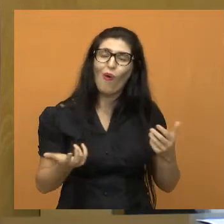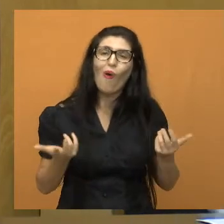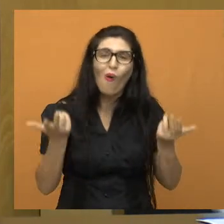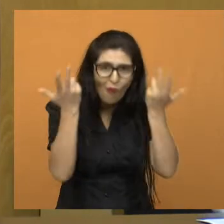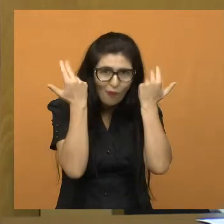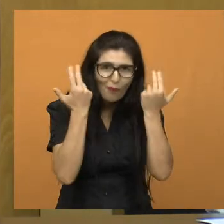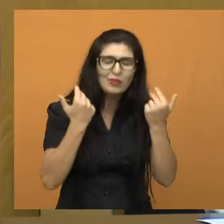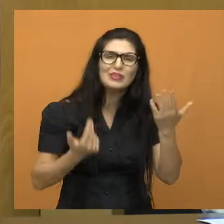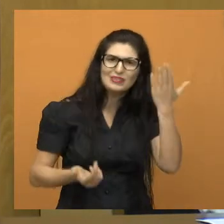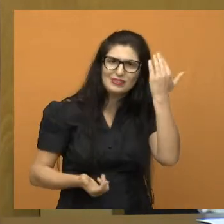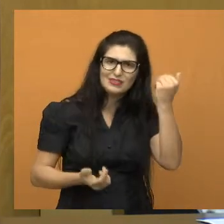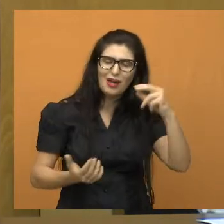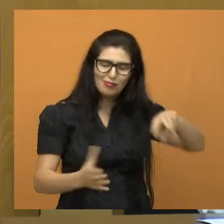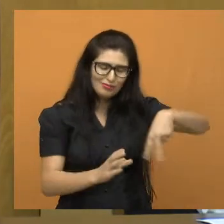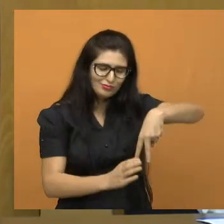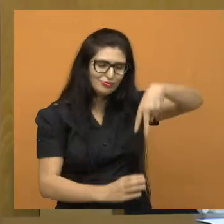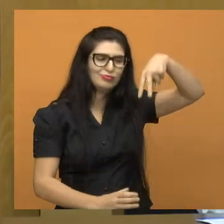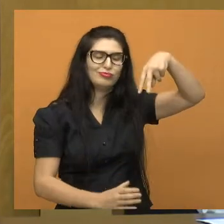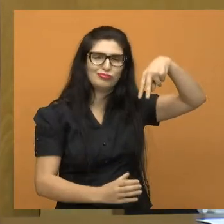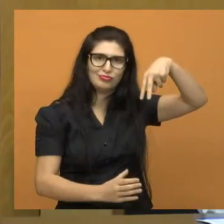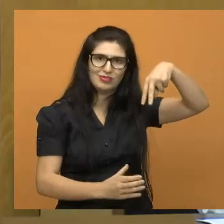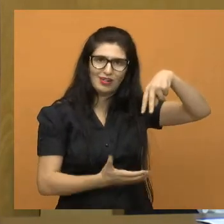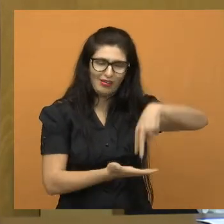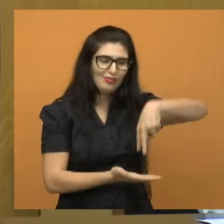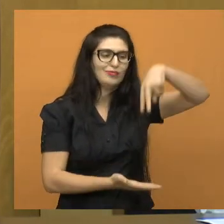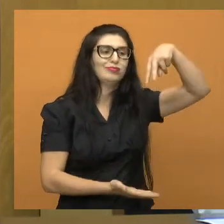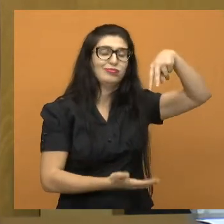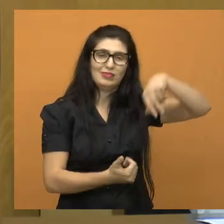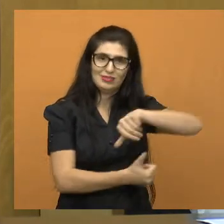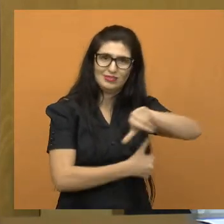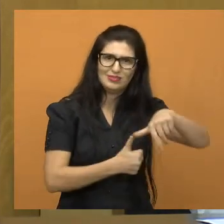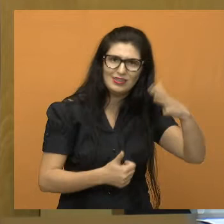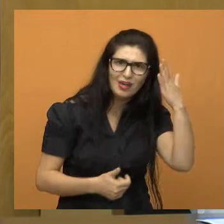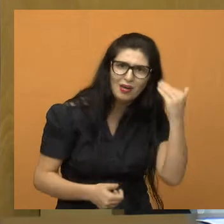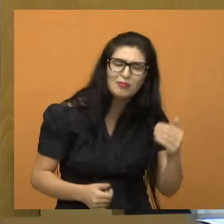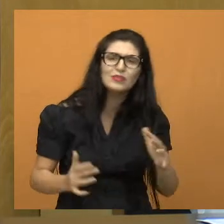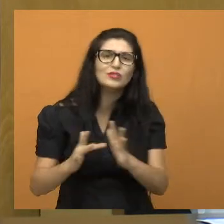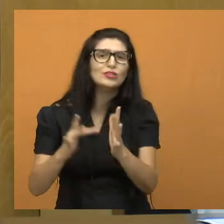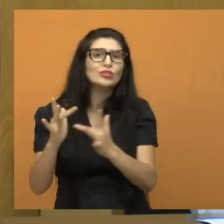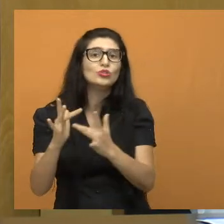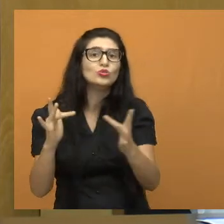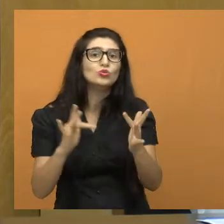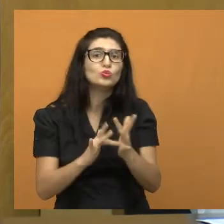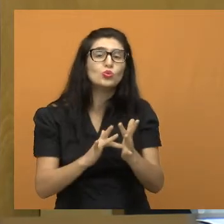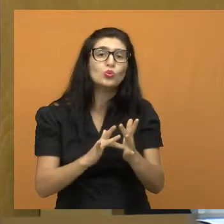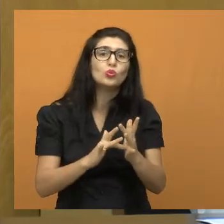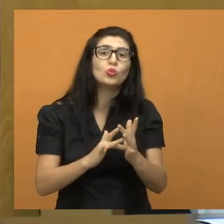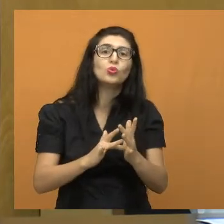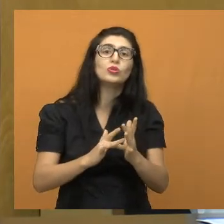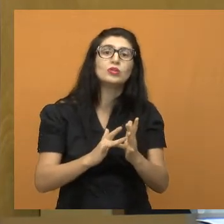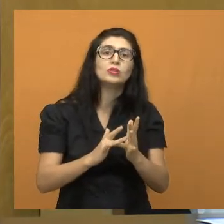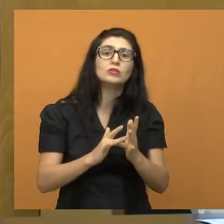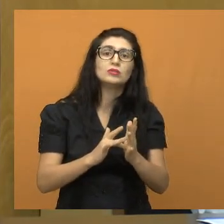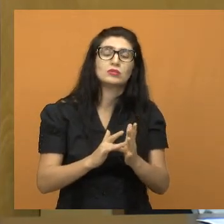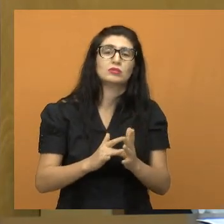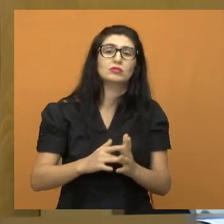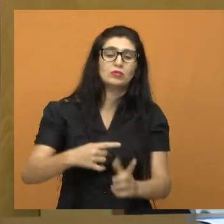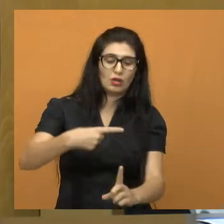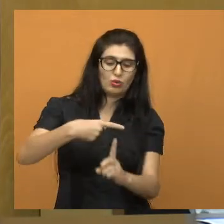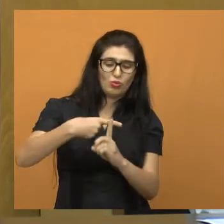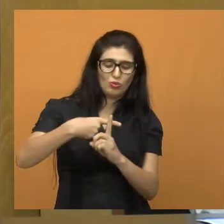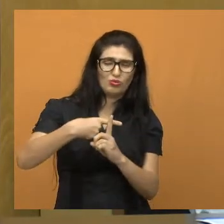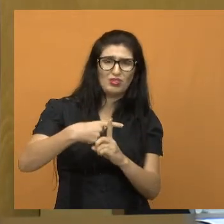mais cruel que Jesus teve? A cruz, não foi? Na cruz, ele sofreu